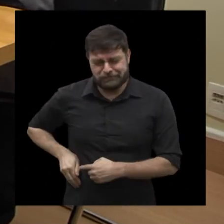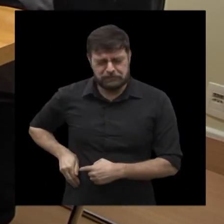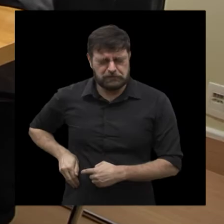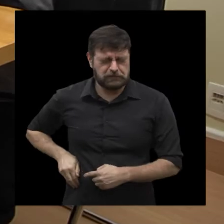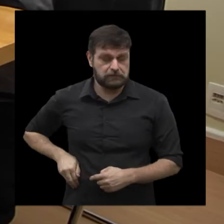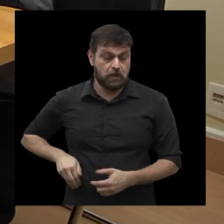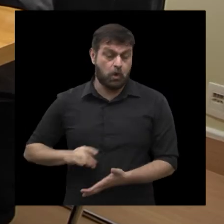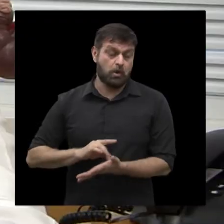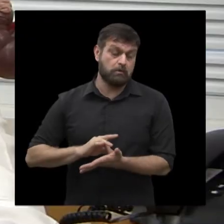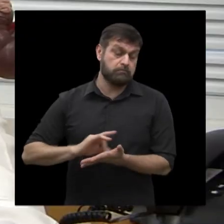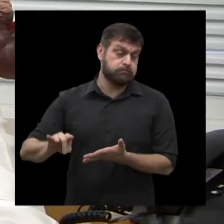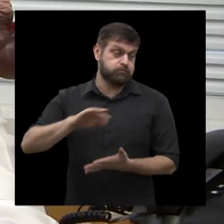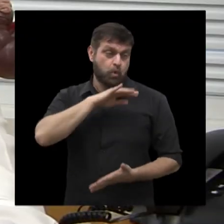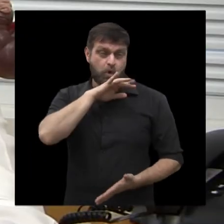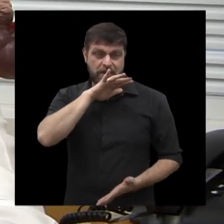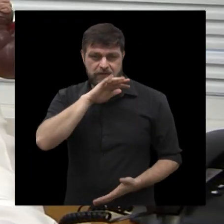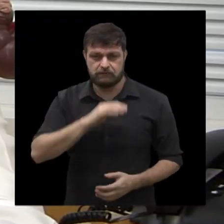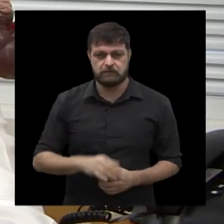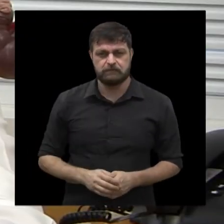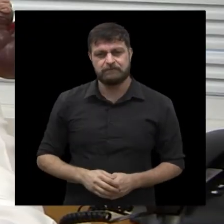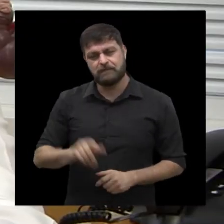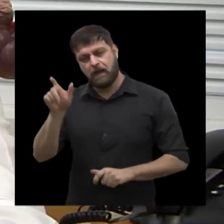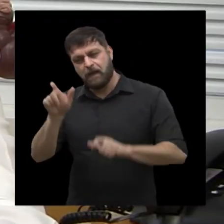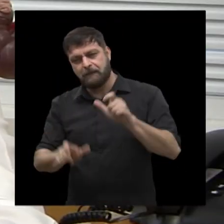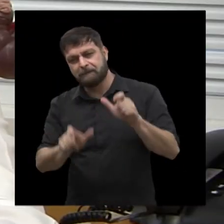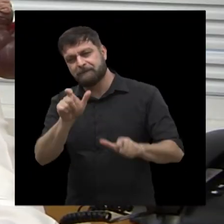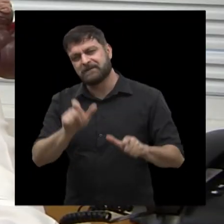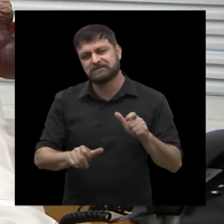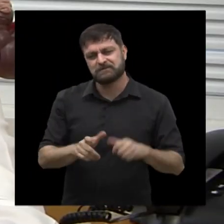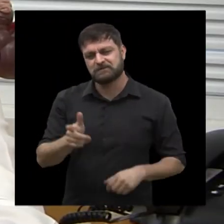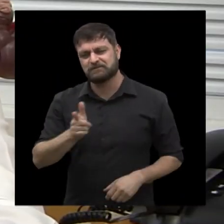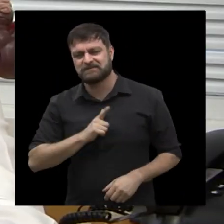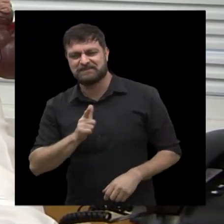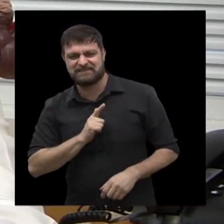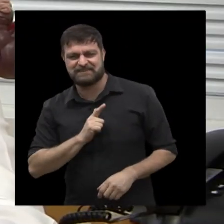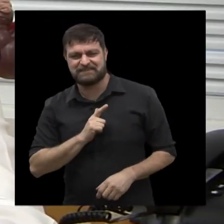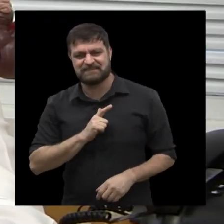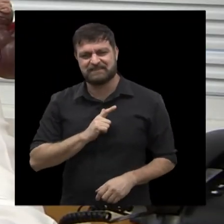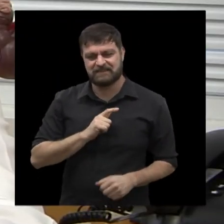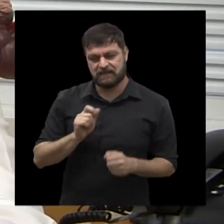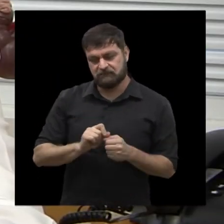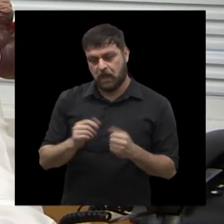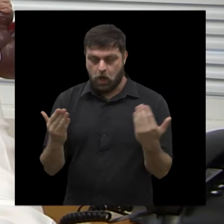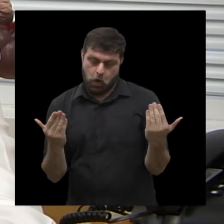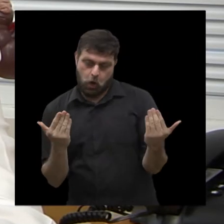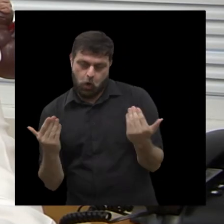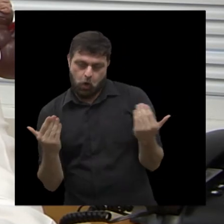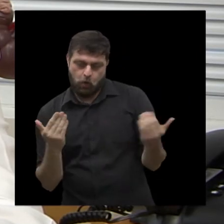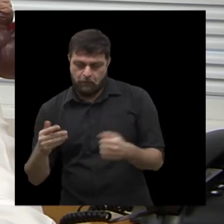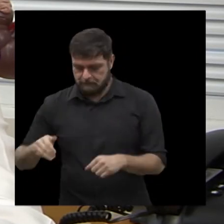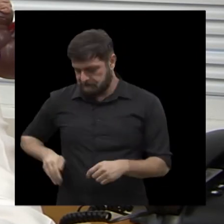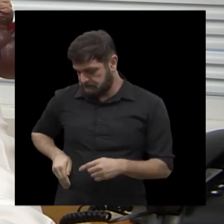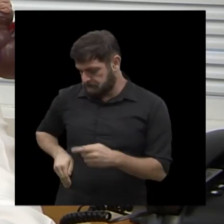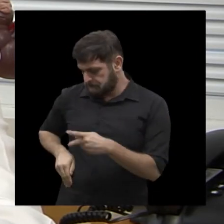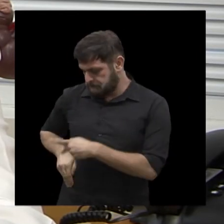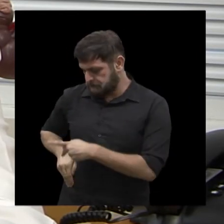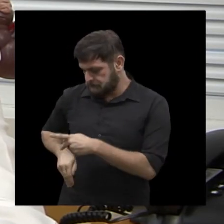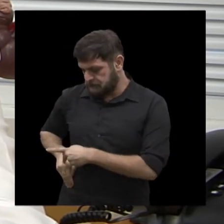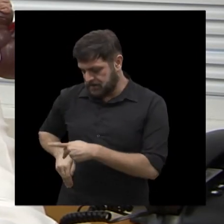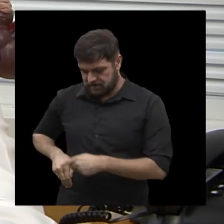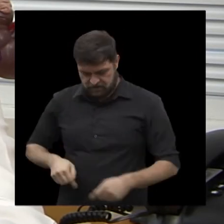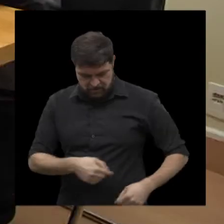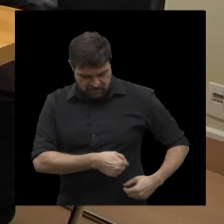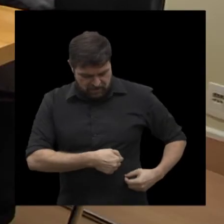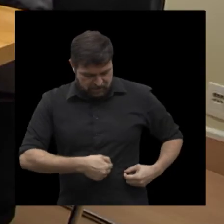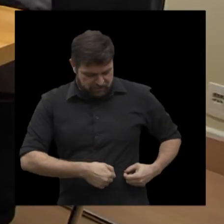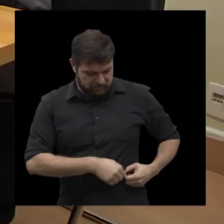algumas pessoas, né, que às vezes tentam fazer analogia de pedra de rim e pedra de vesícula.